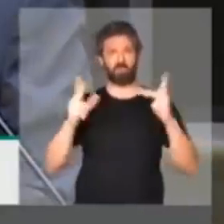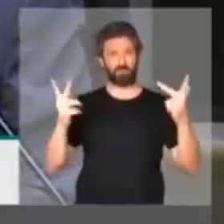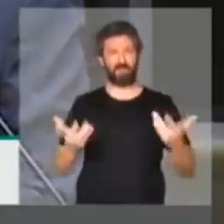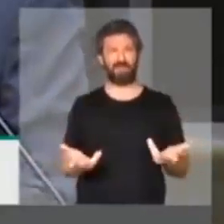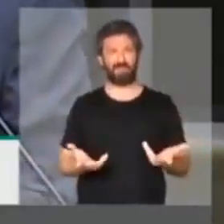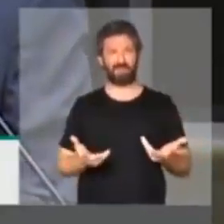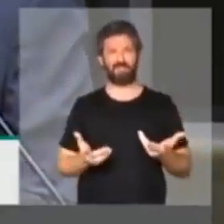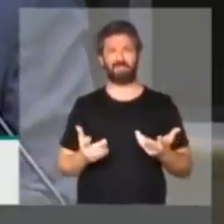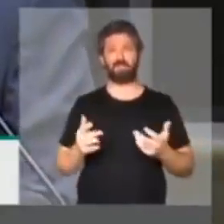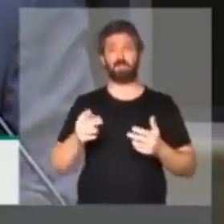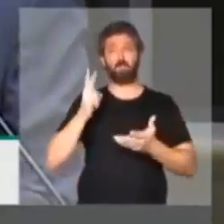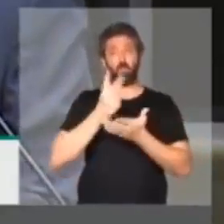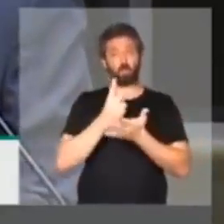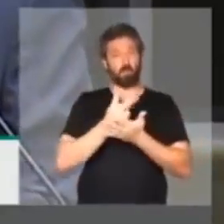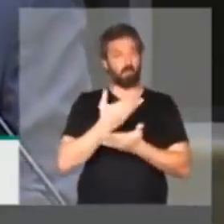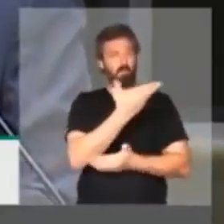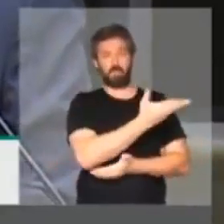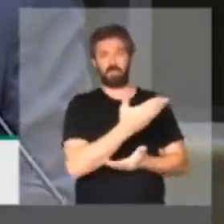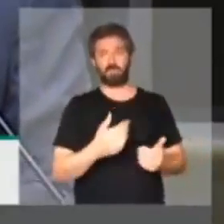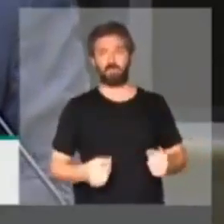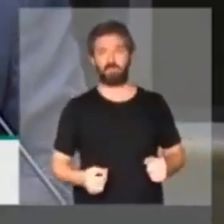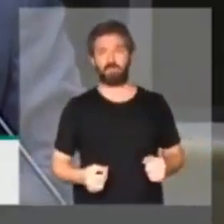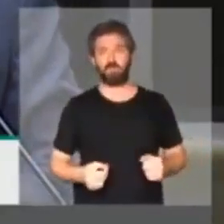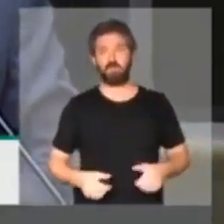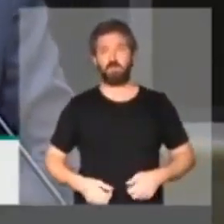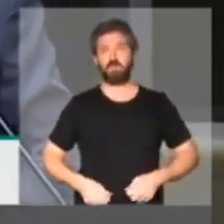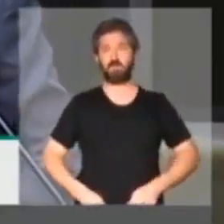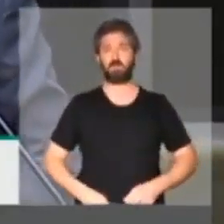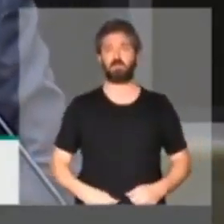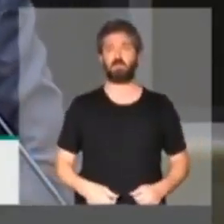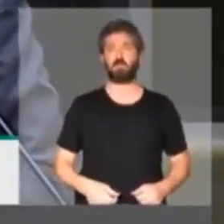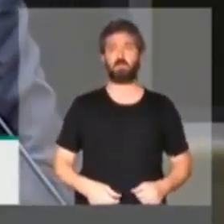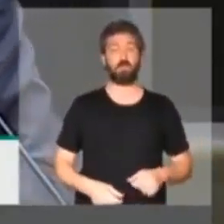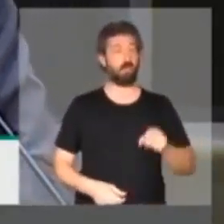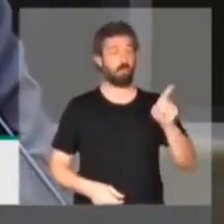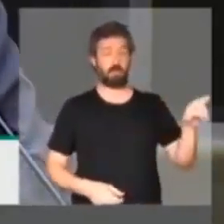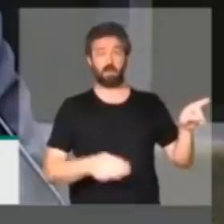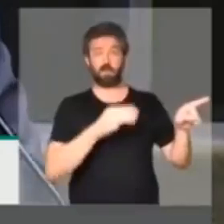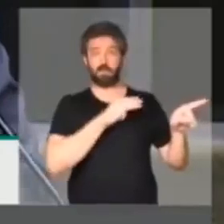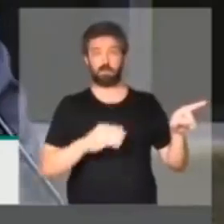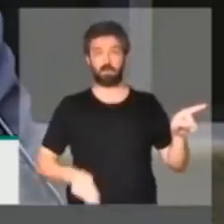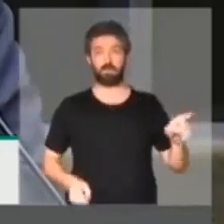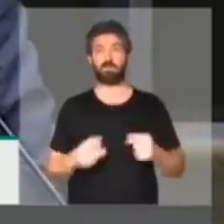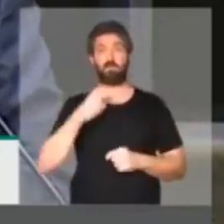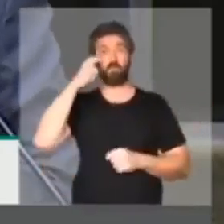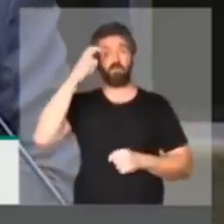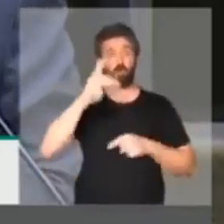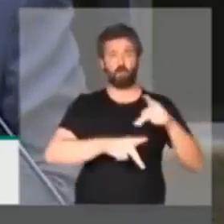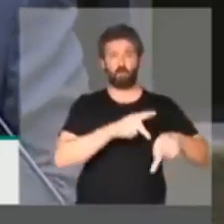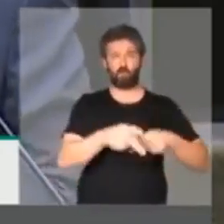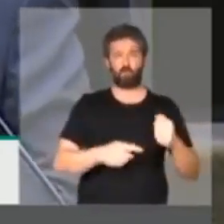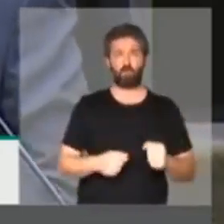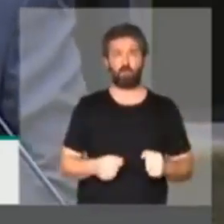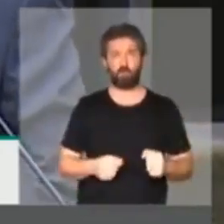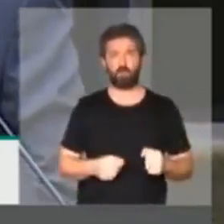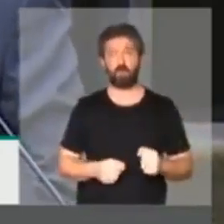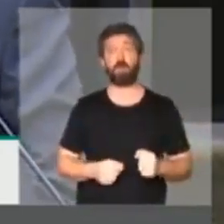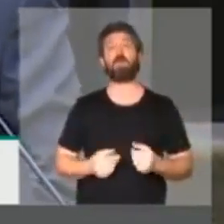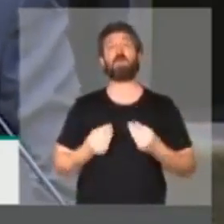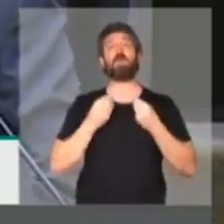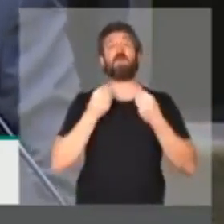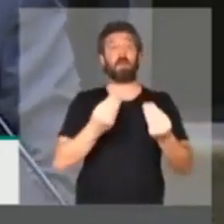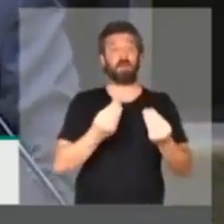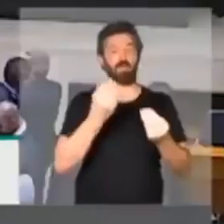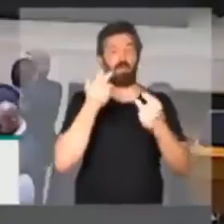diferente desse ministro que está aqui? Este é um ministro que tem vergonha do povo brasileiro e envergonha